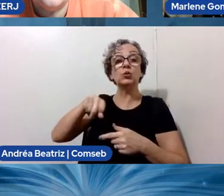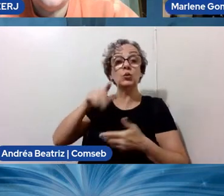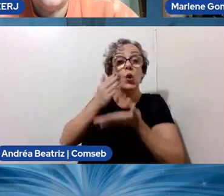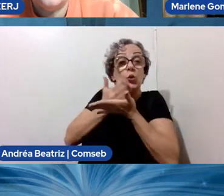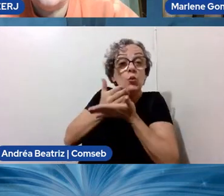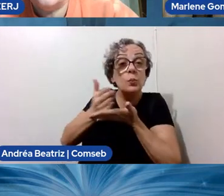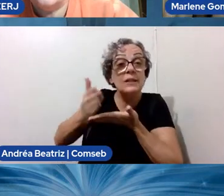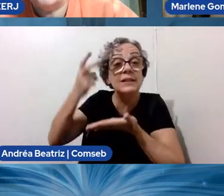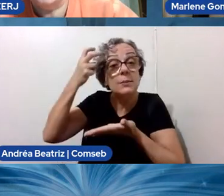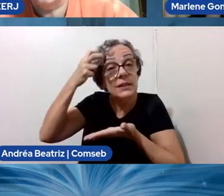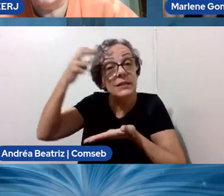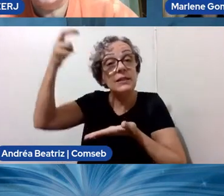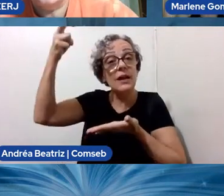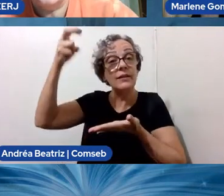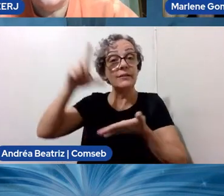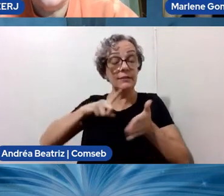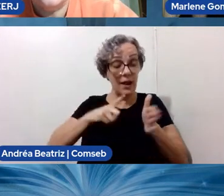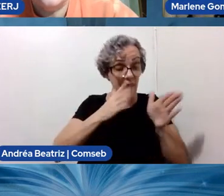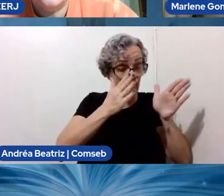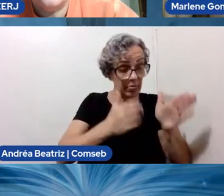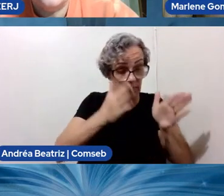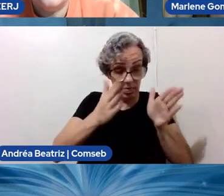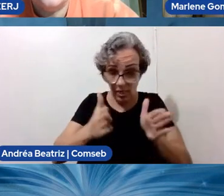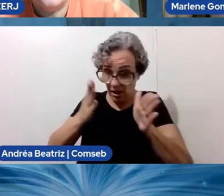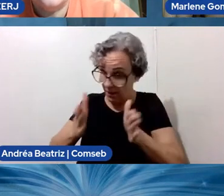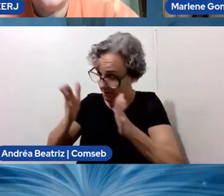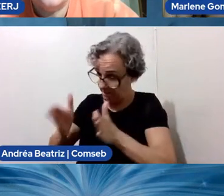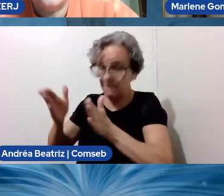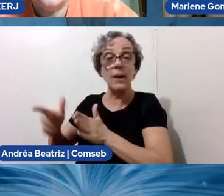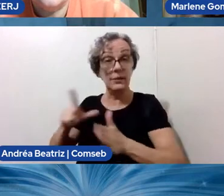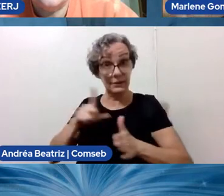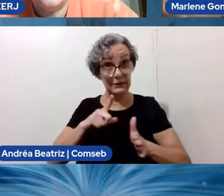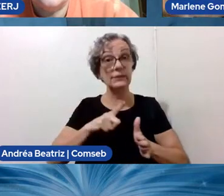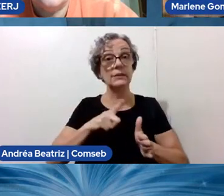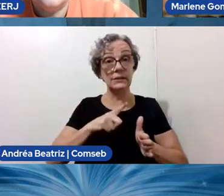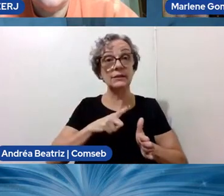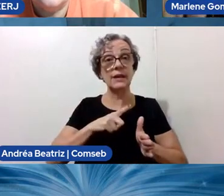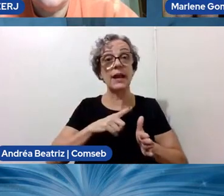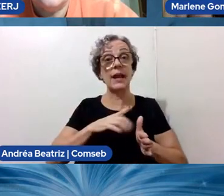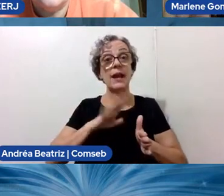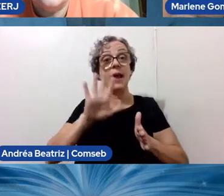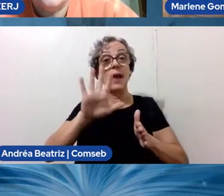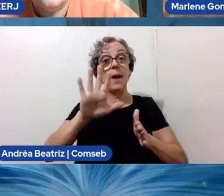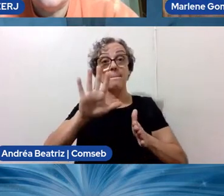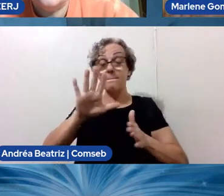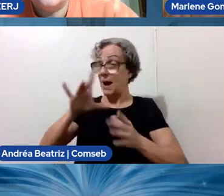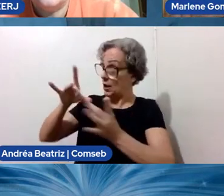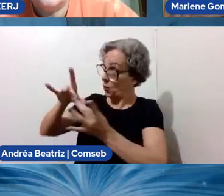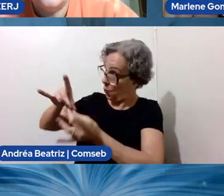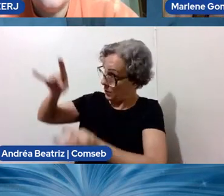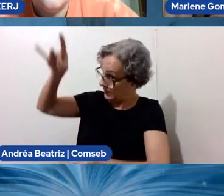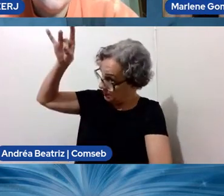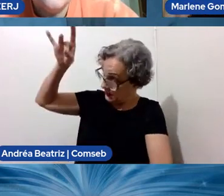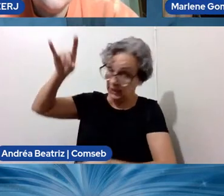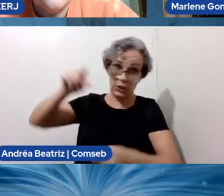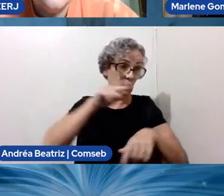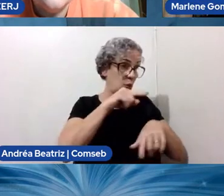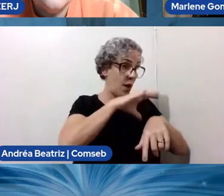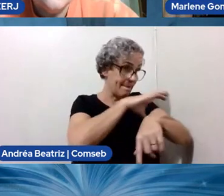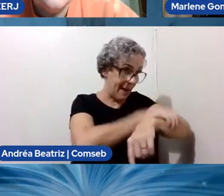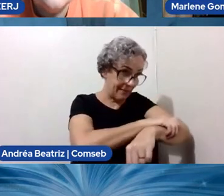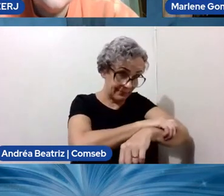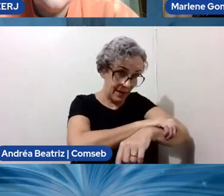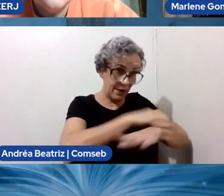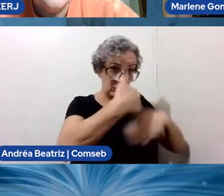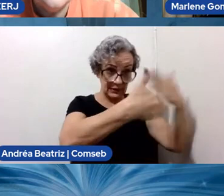por diferentes etapas, né? Mas o desenvolvimento desse princípio espiritual não é paralelo ao desenvolvimento material, mas dá para a